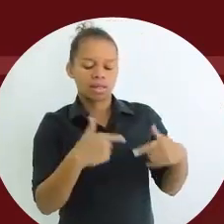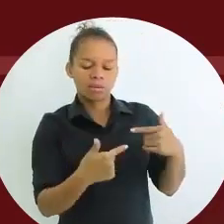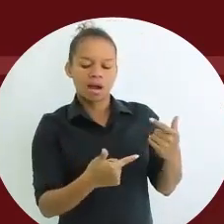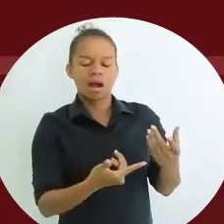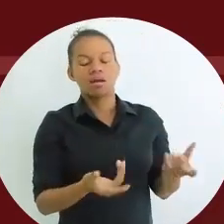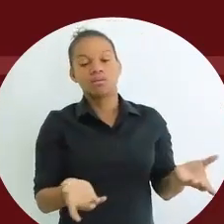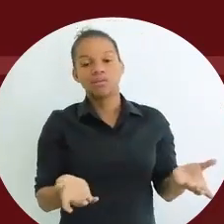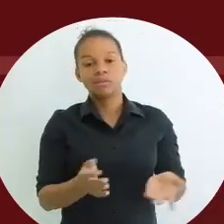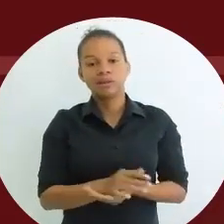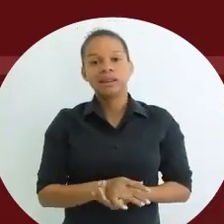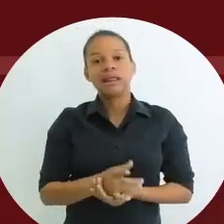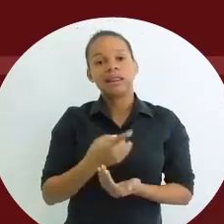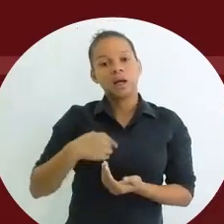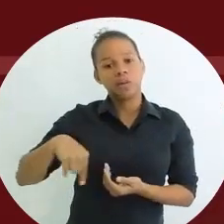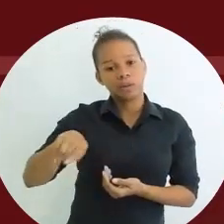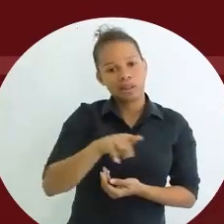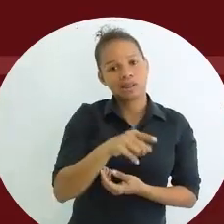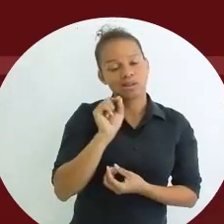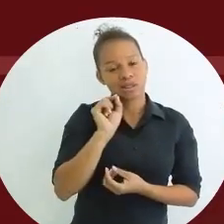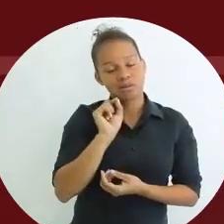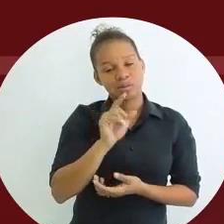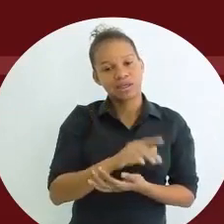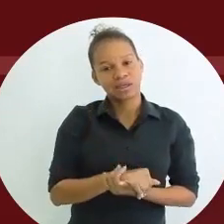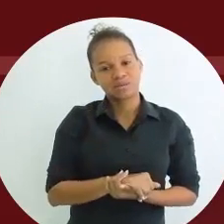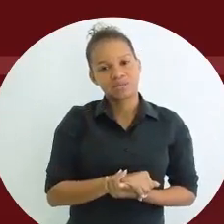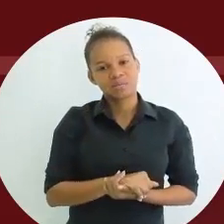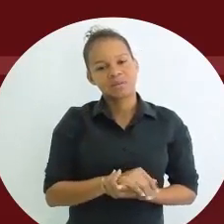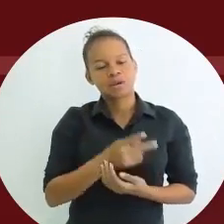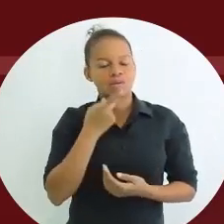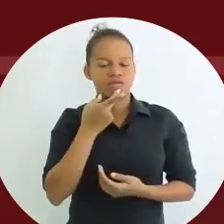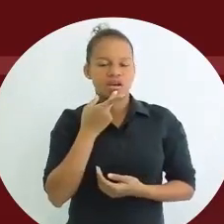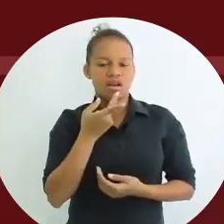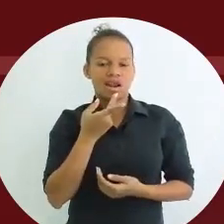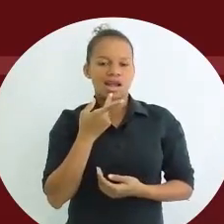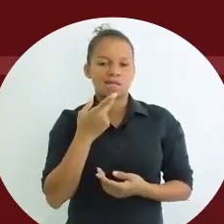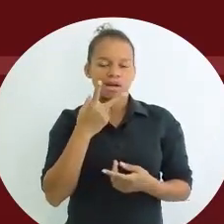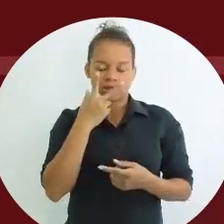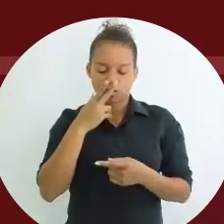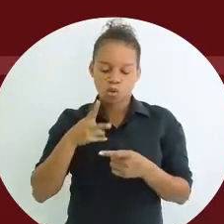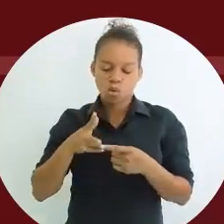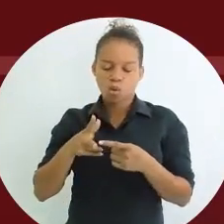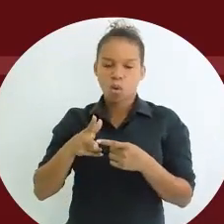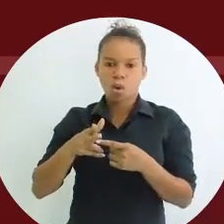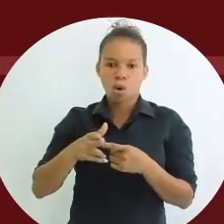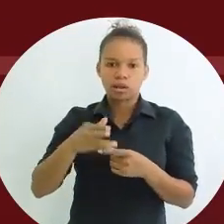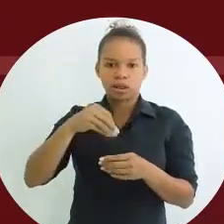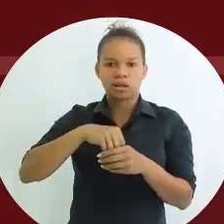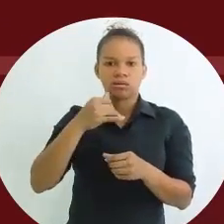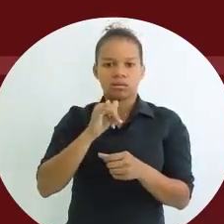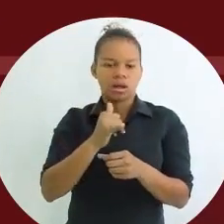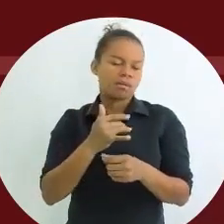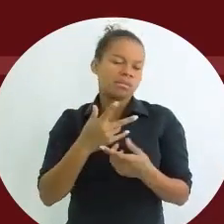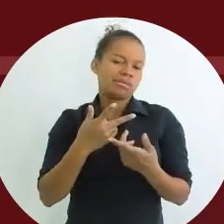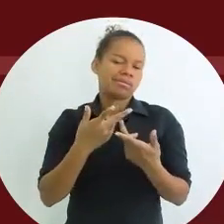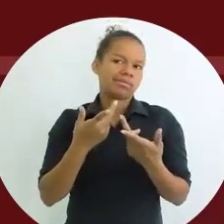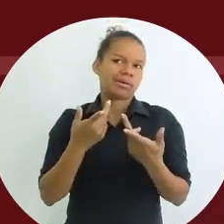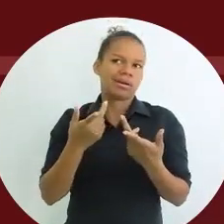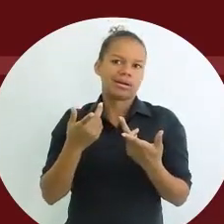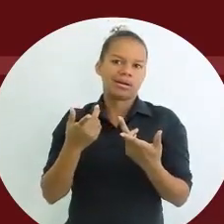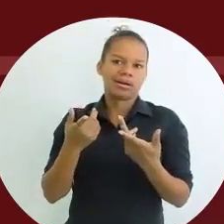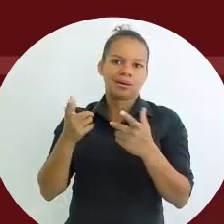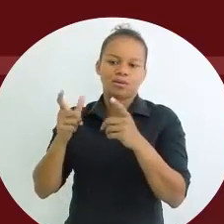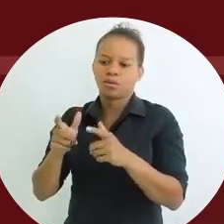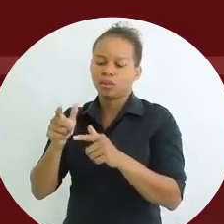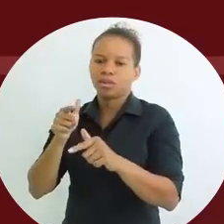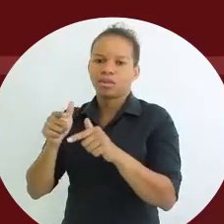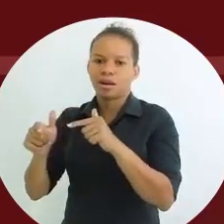Enfim, isso serve para, como eu disse, um corte e solda dentro de uma siderúrgica, isso serve para